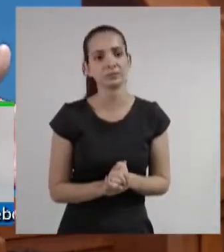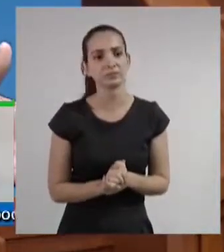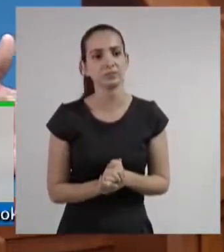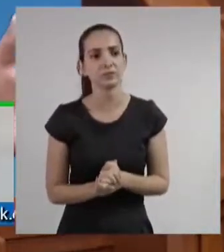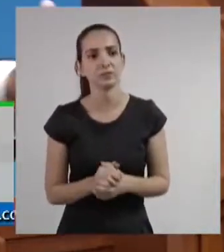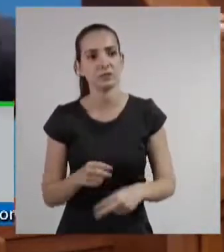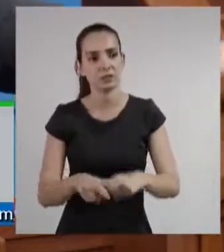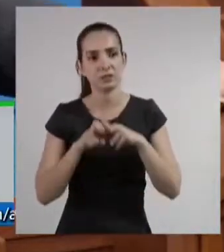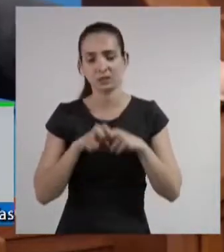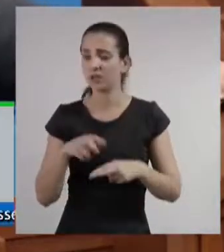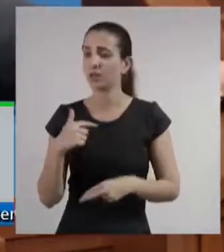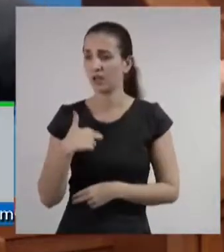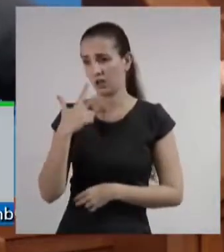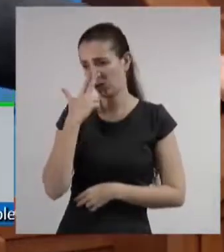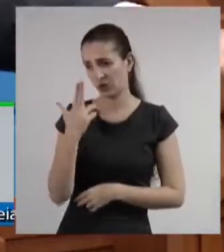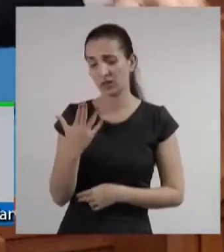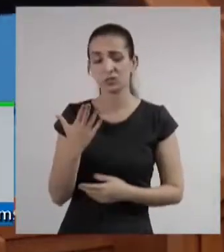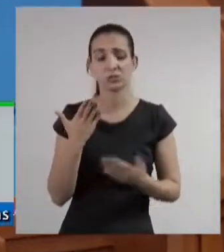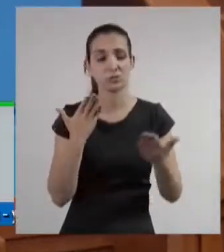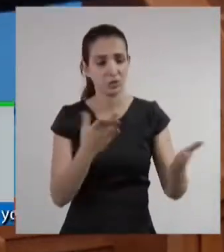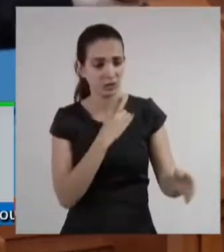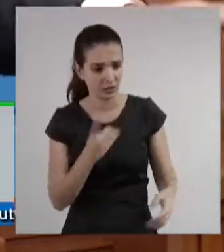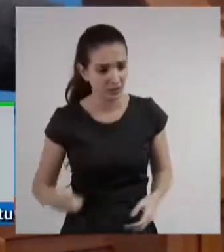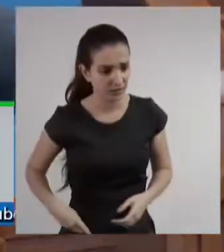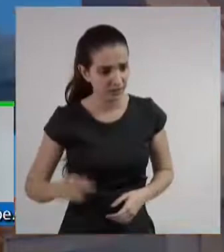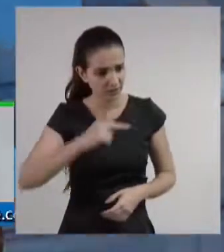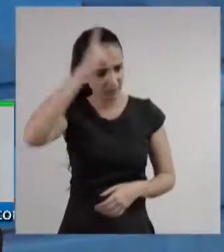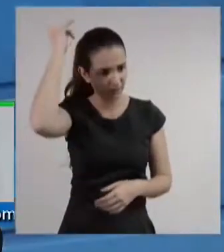Então, eu acho, deputado Paulo Corrêa, que se Vossa